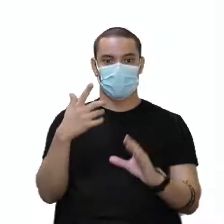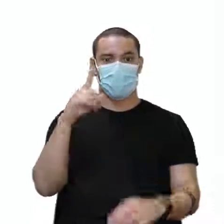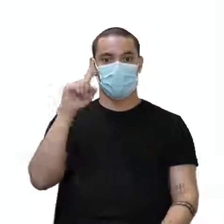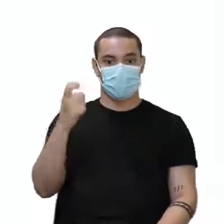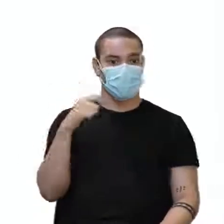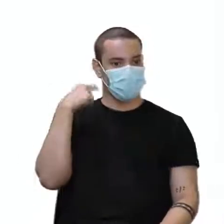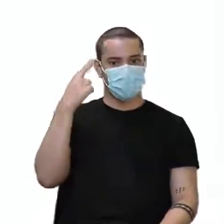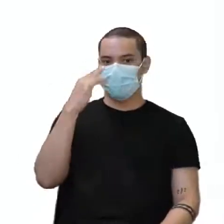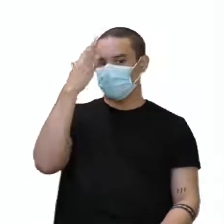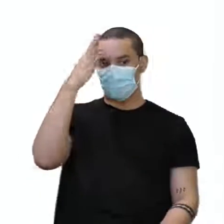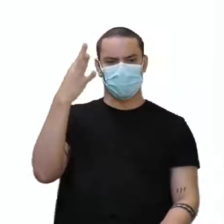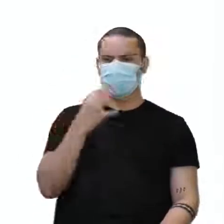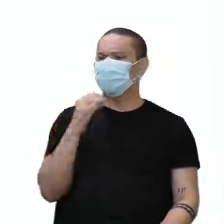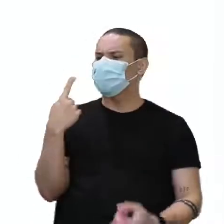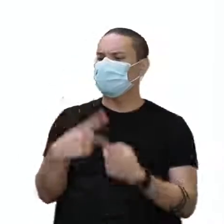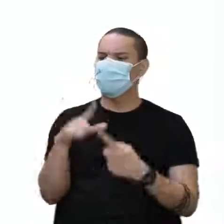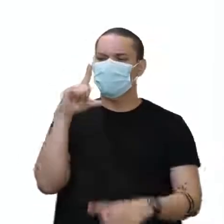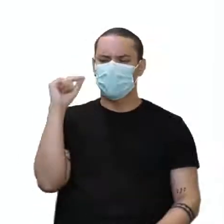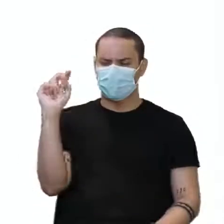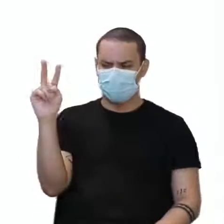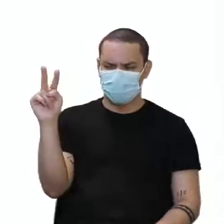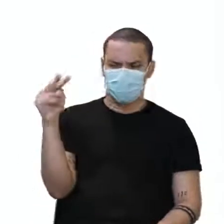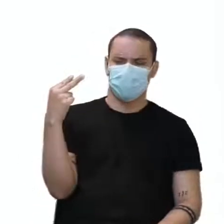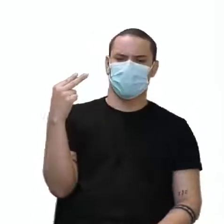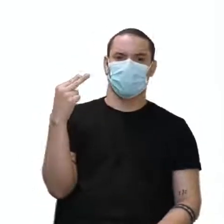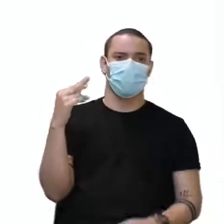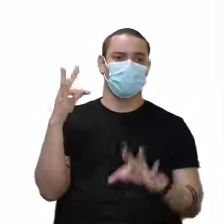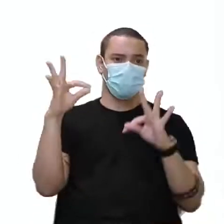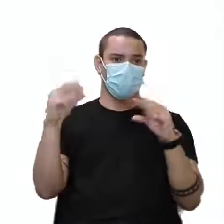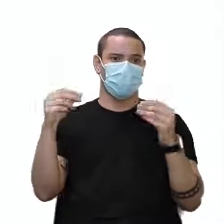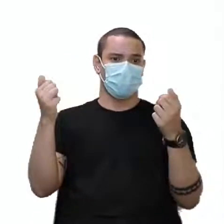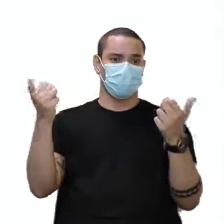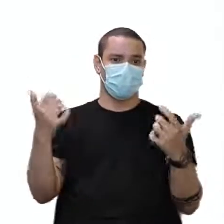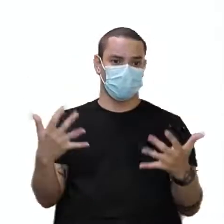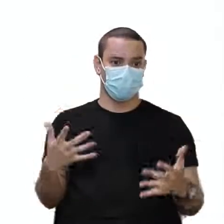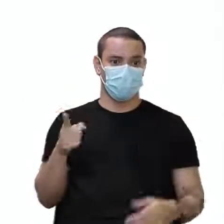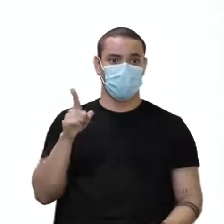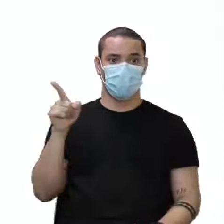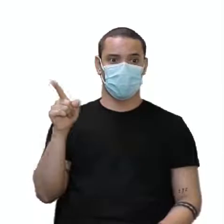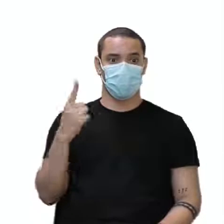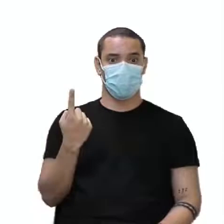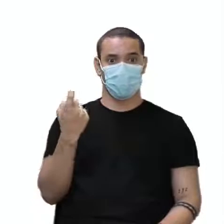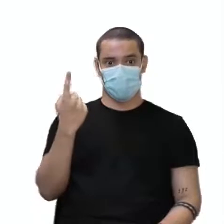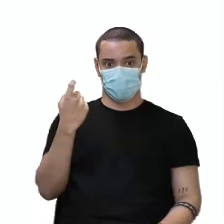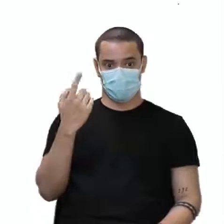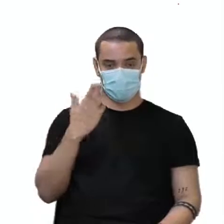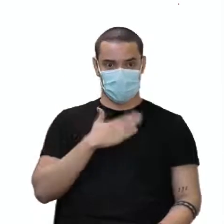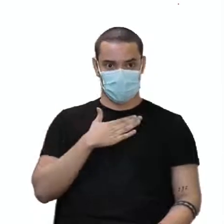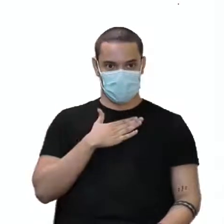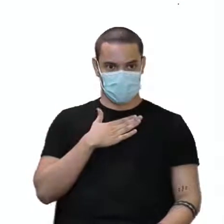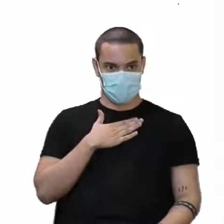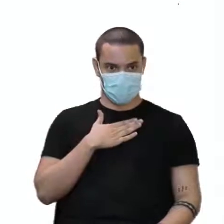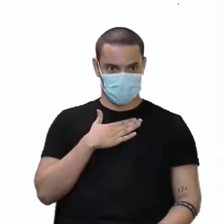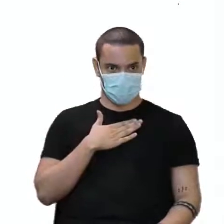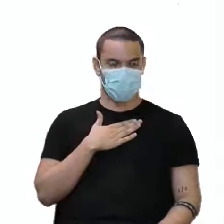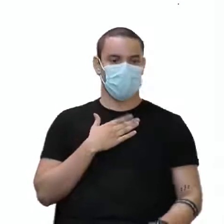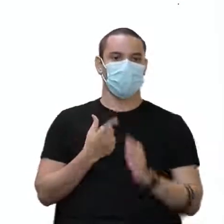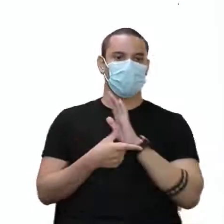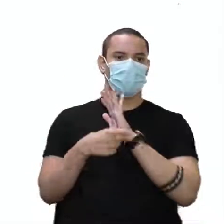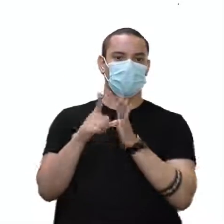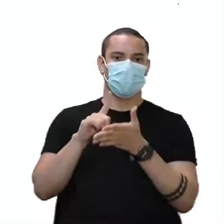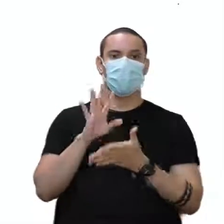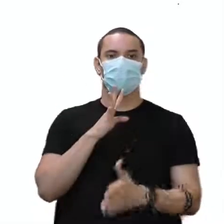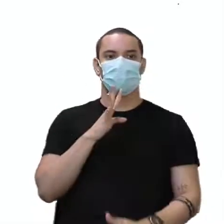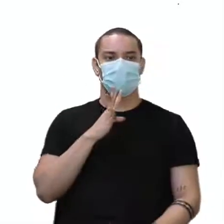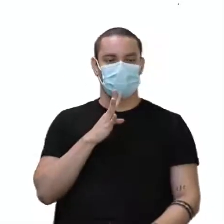maluca e não entende a cara de Garfield. De todas as coisas que estão escritas aqui, apenas uma, eu, Patrícia, antes mesmo de